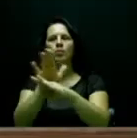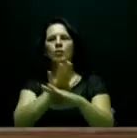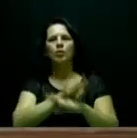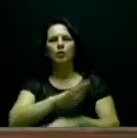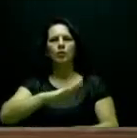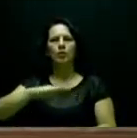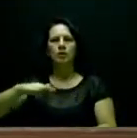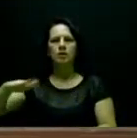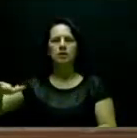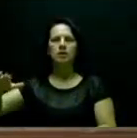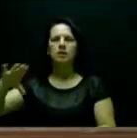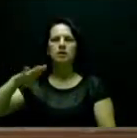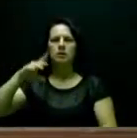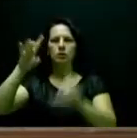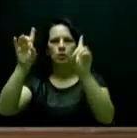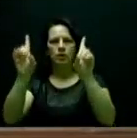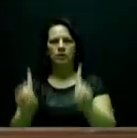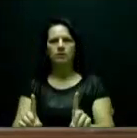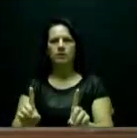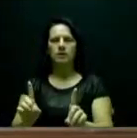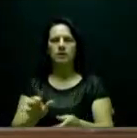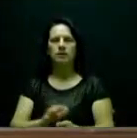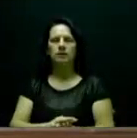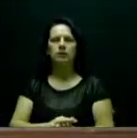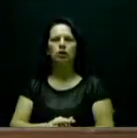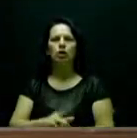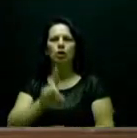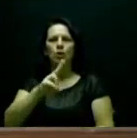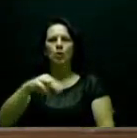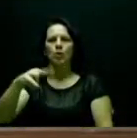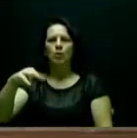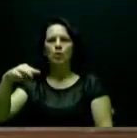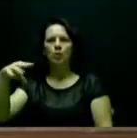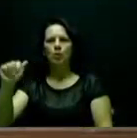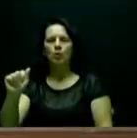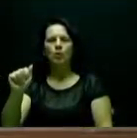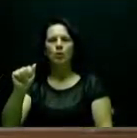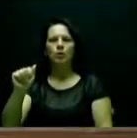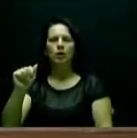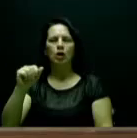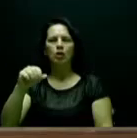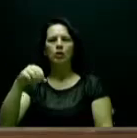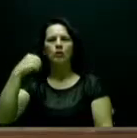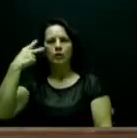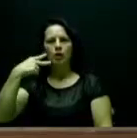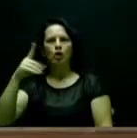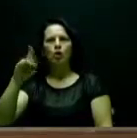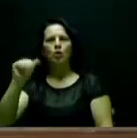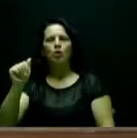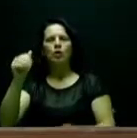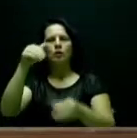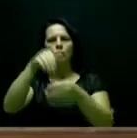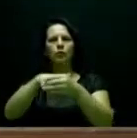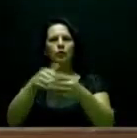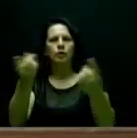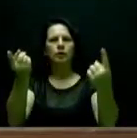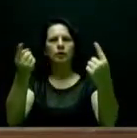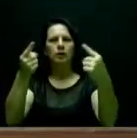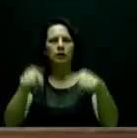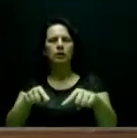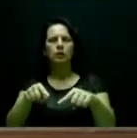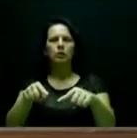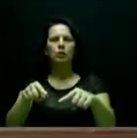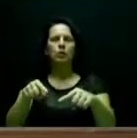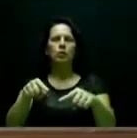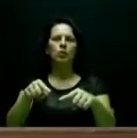nossas crianças com deficiência no município. Por isso, jamais este vereador vai votar ou votará ou